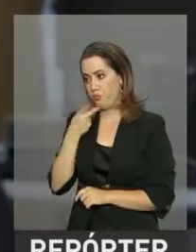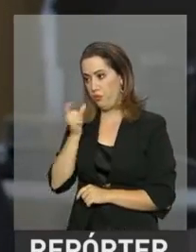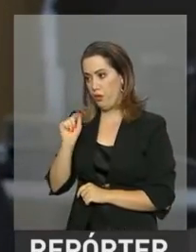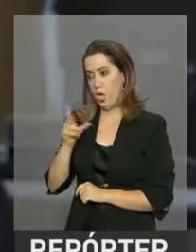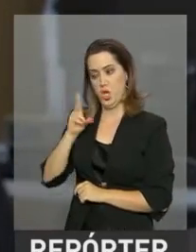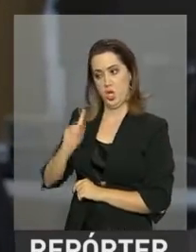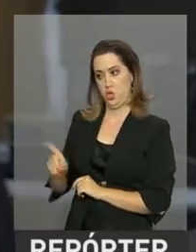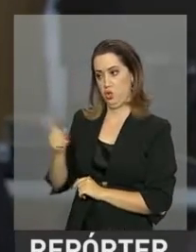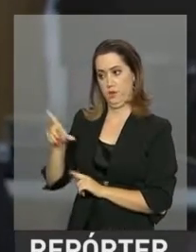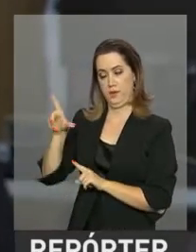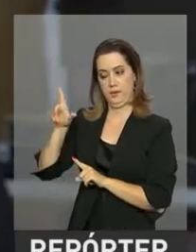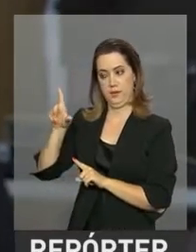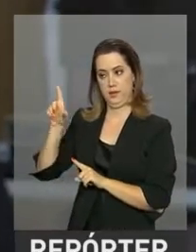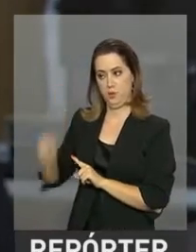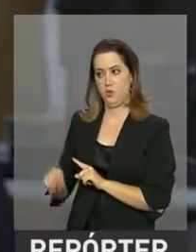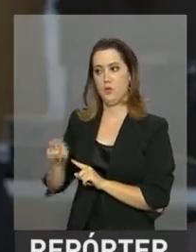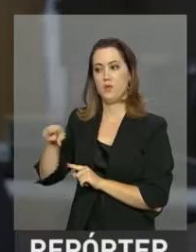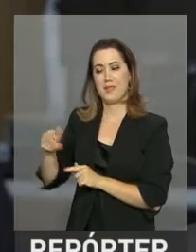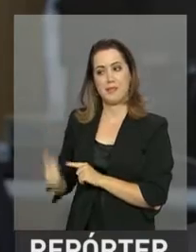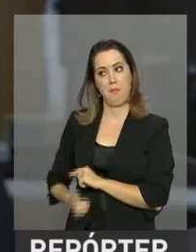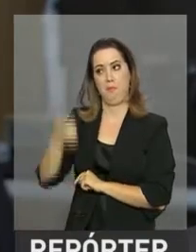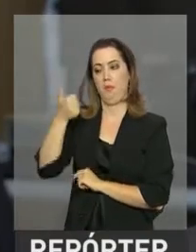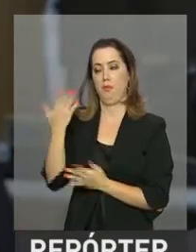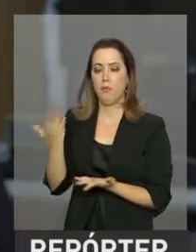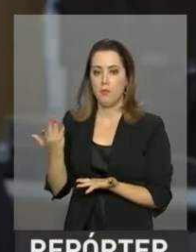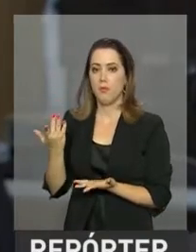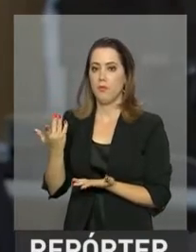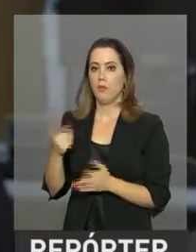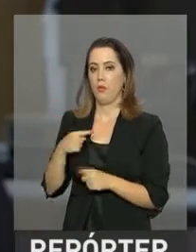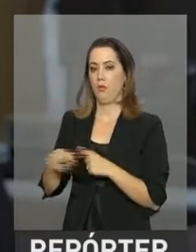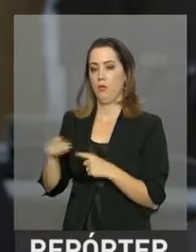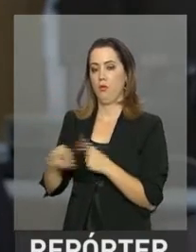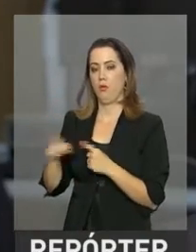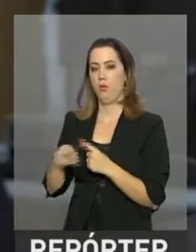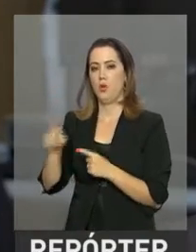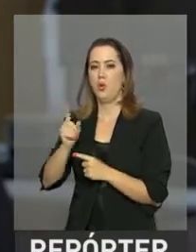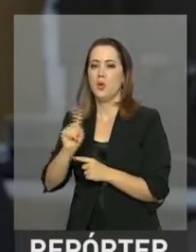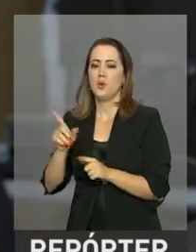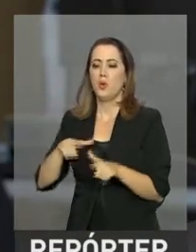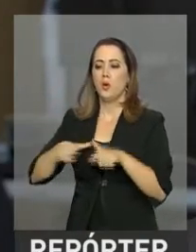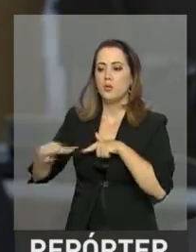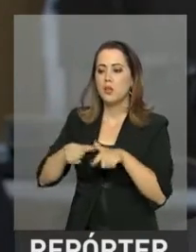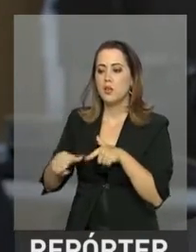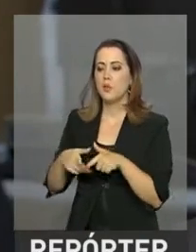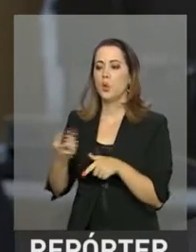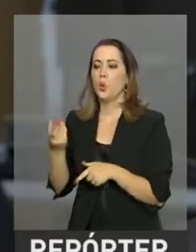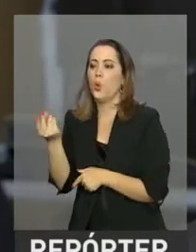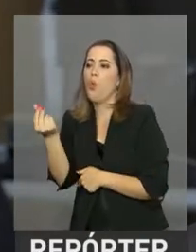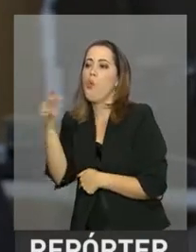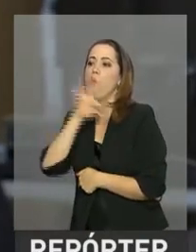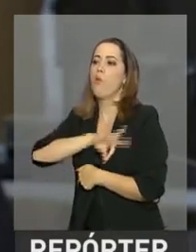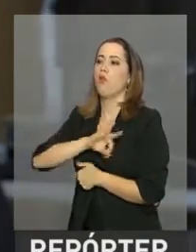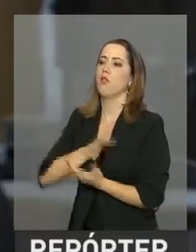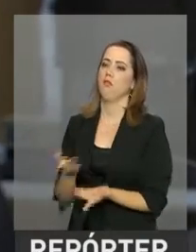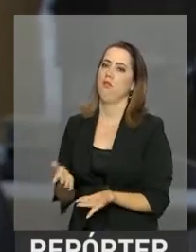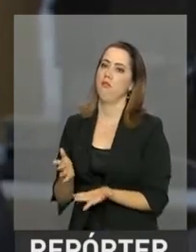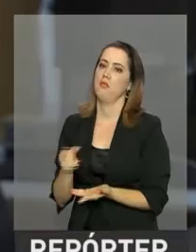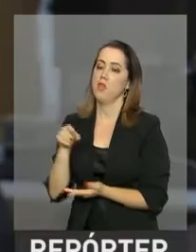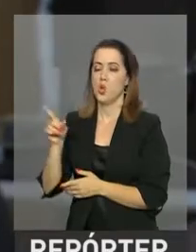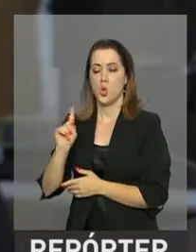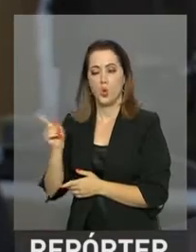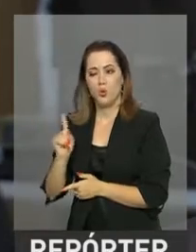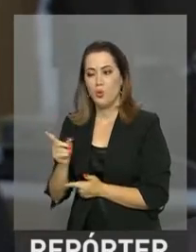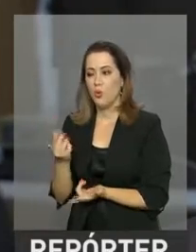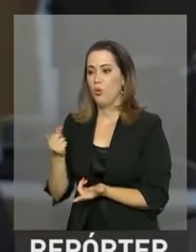revoga, direito você aprimora. O problema não é o trabalhador, não é a remuneração do trabalhador, não